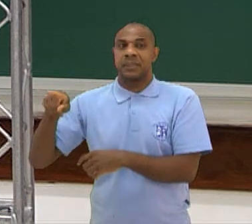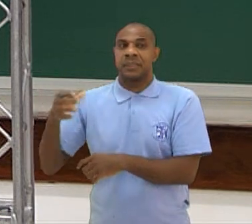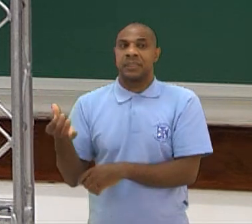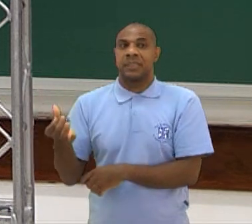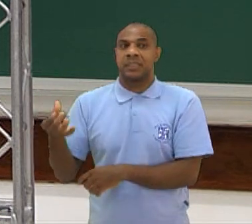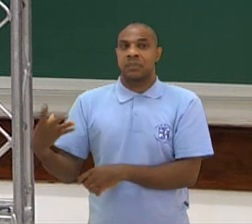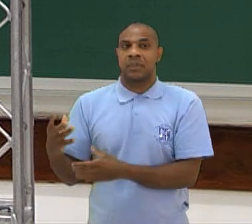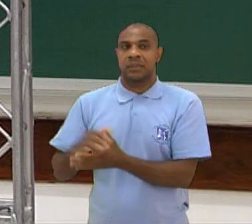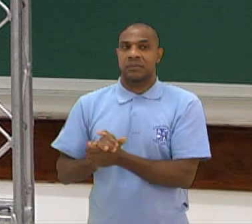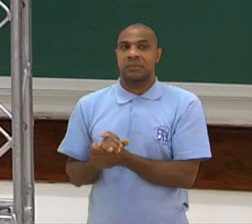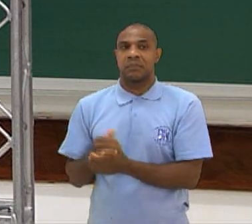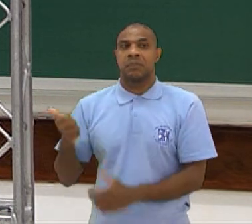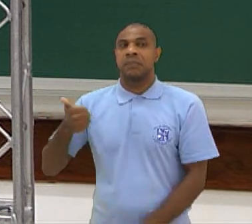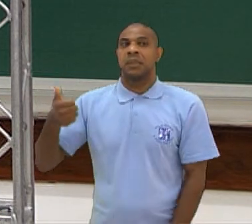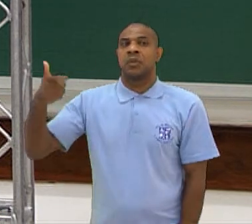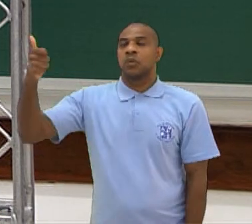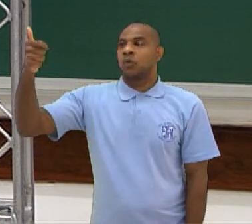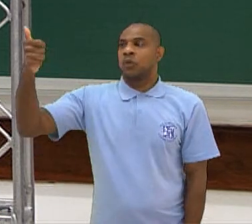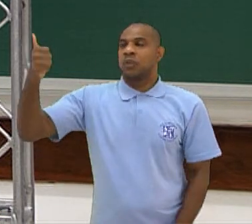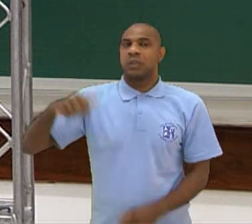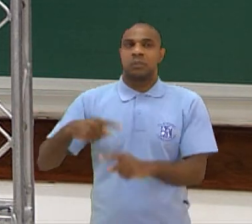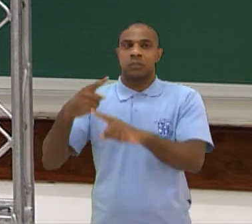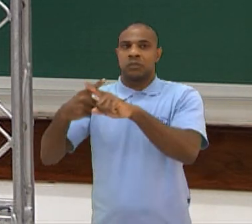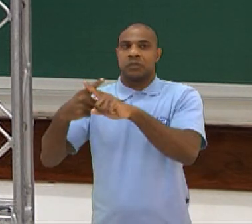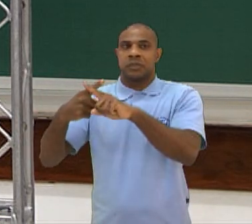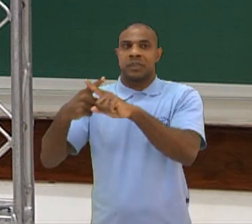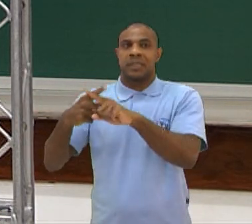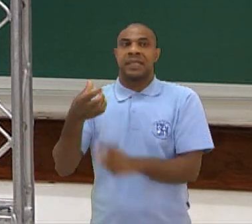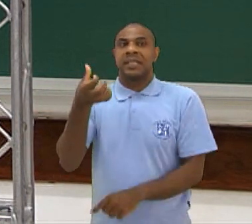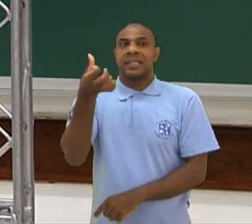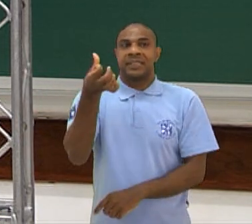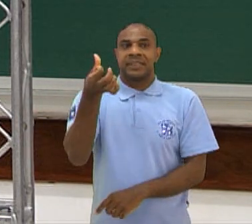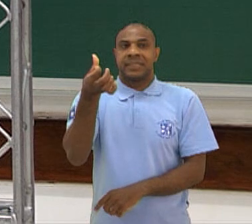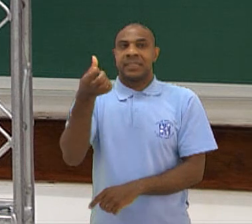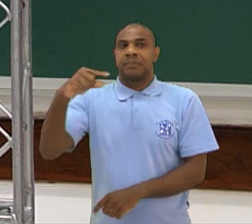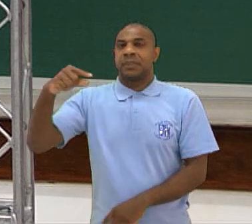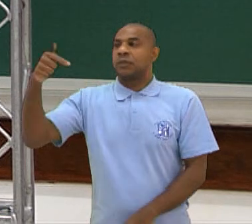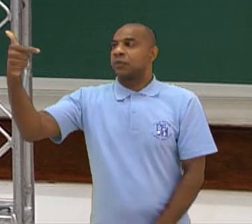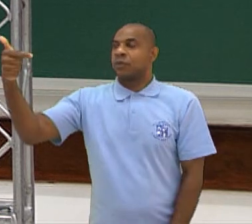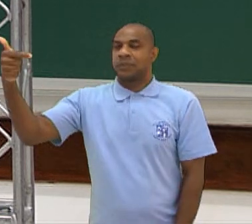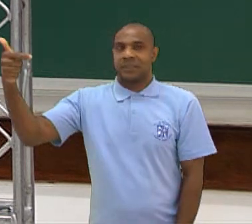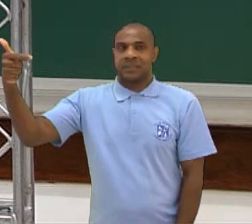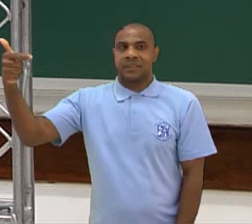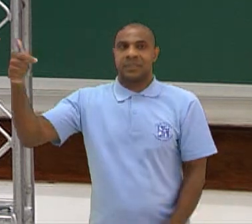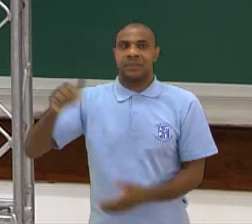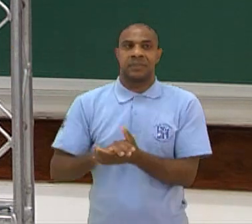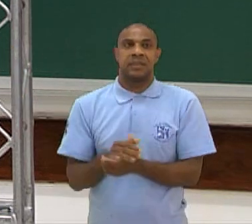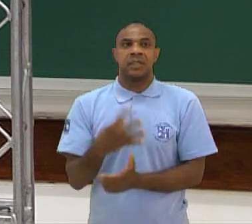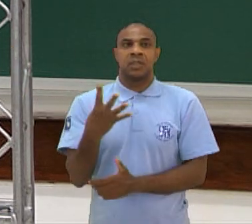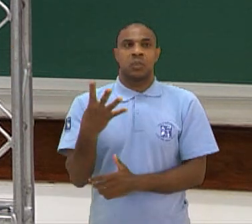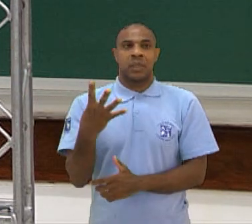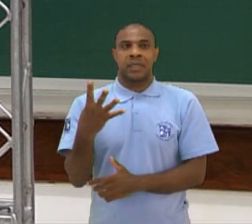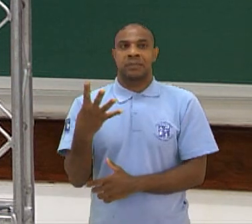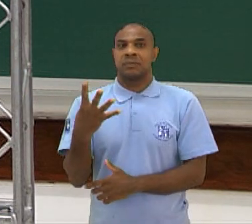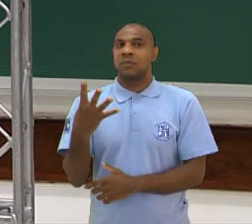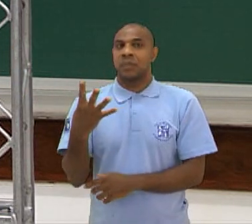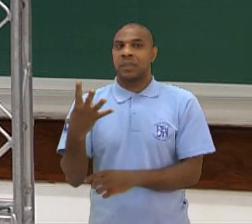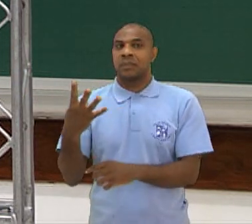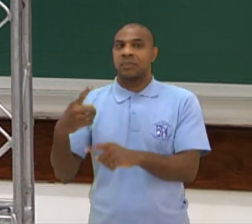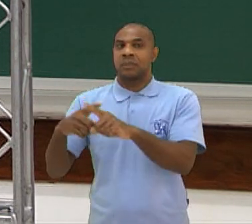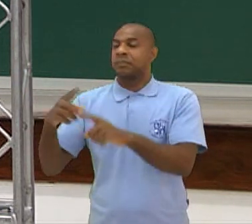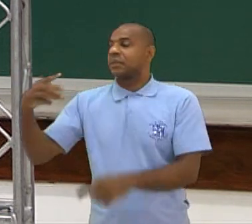que seja incompatível, o A tem que ser igual a 6. Beleza? Agora vamos atrás do B. Como? Pega o